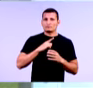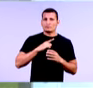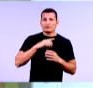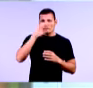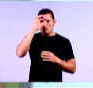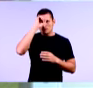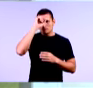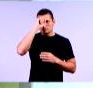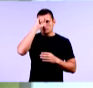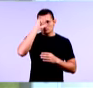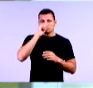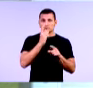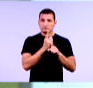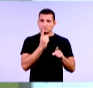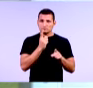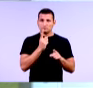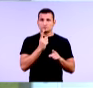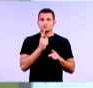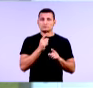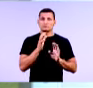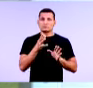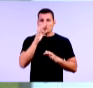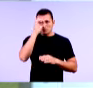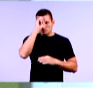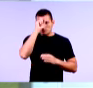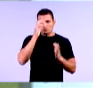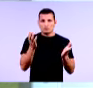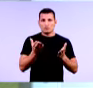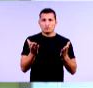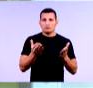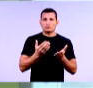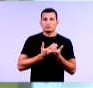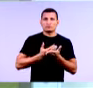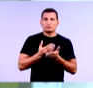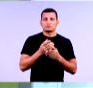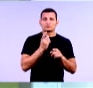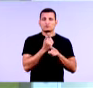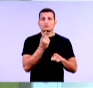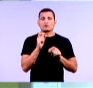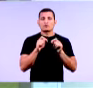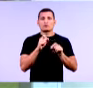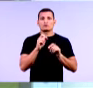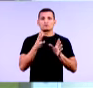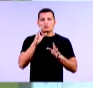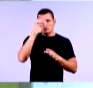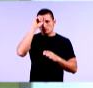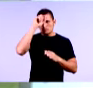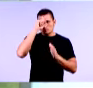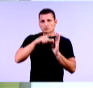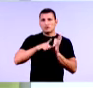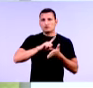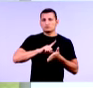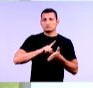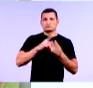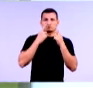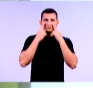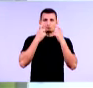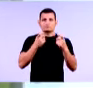também, e identificação. Eu já aprendi e agora eu começo a identificar o que eu já aprendi previamente. Bem